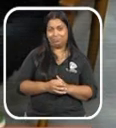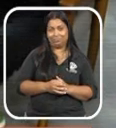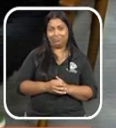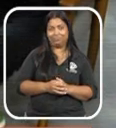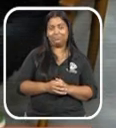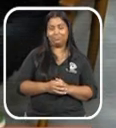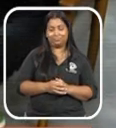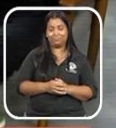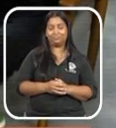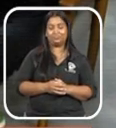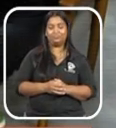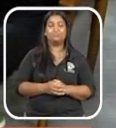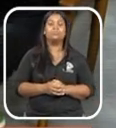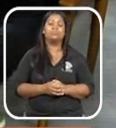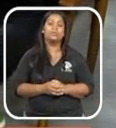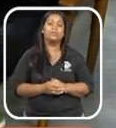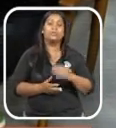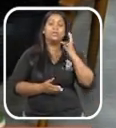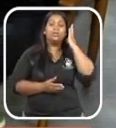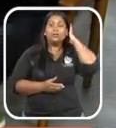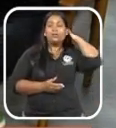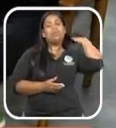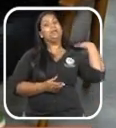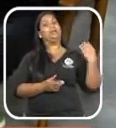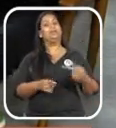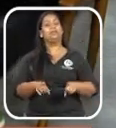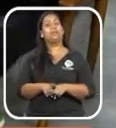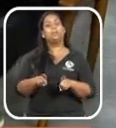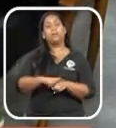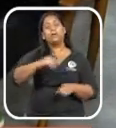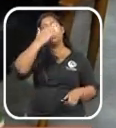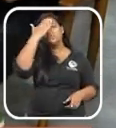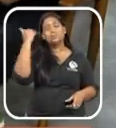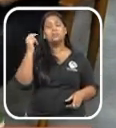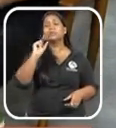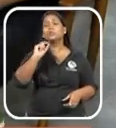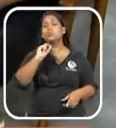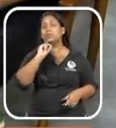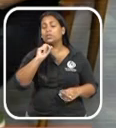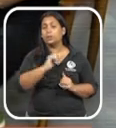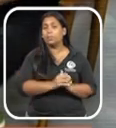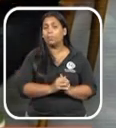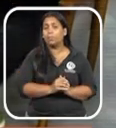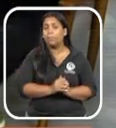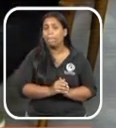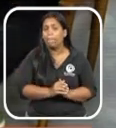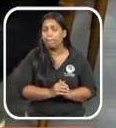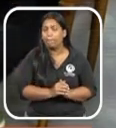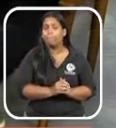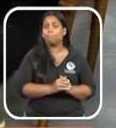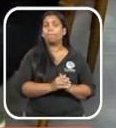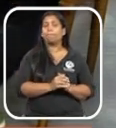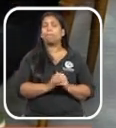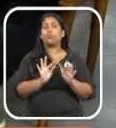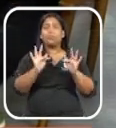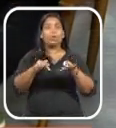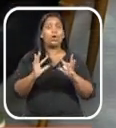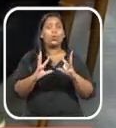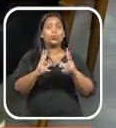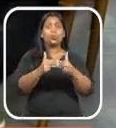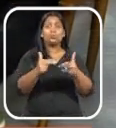esquecendo que no final tudo acaba caindo aqui na Câmara, a Câmara que tem que aprovar as